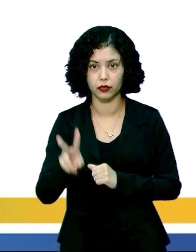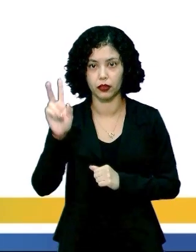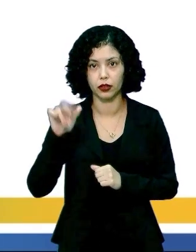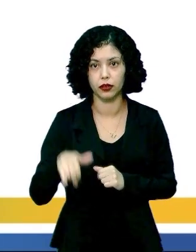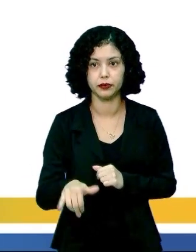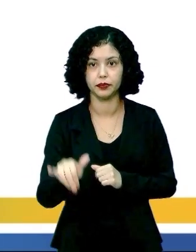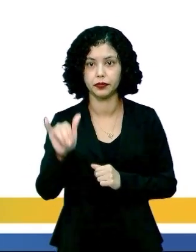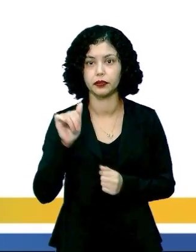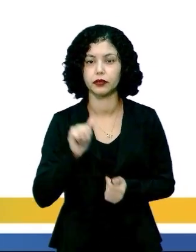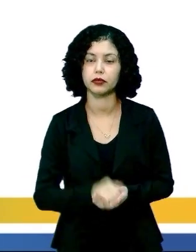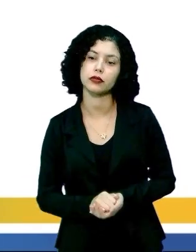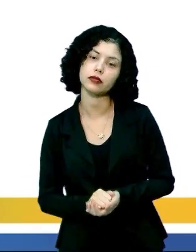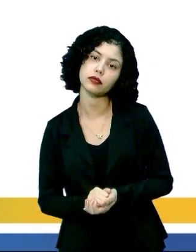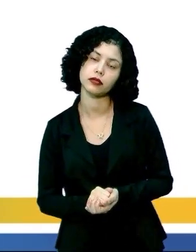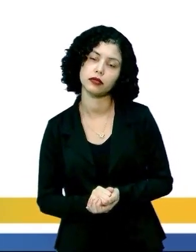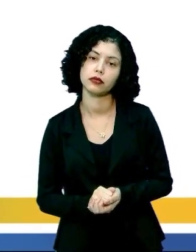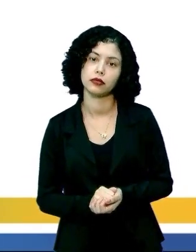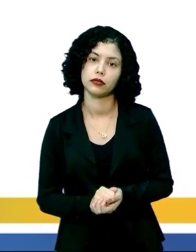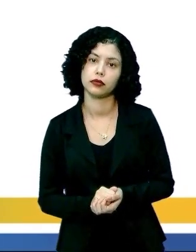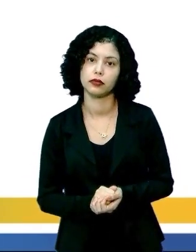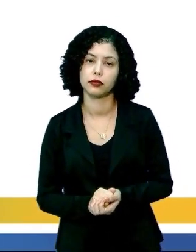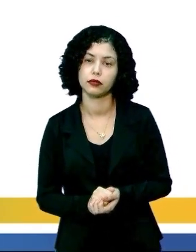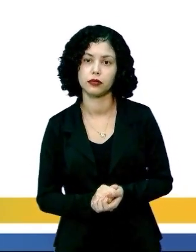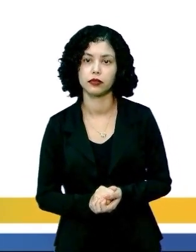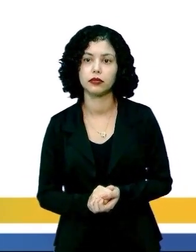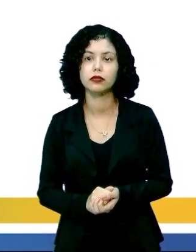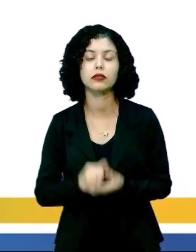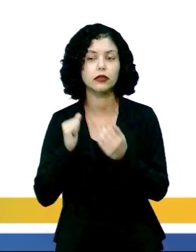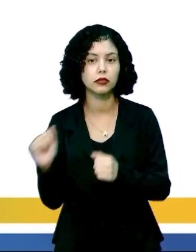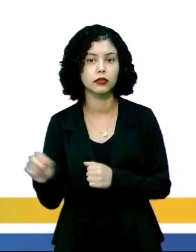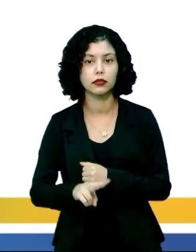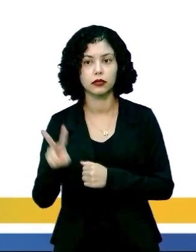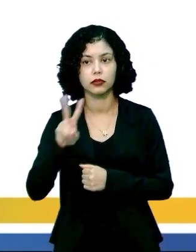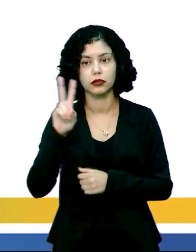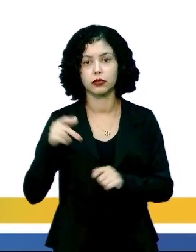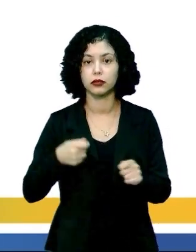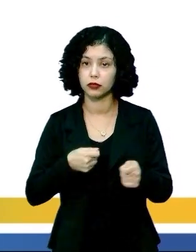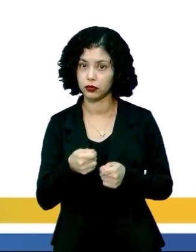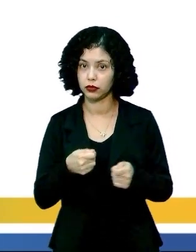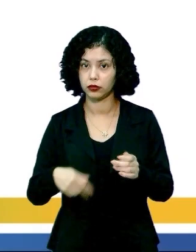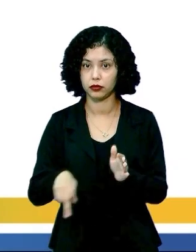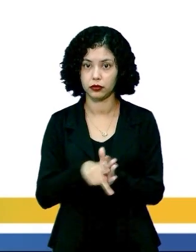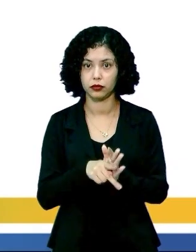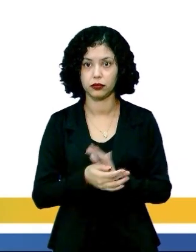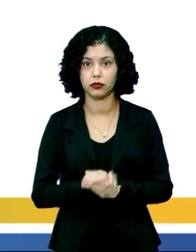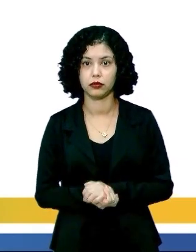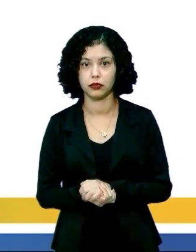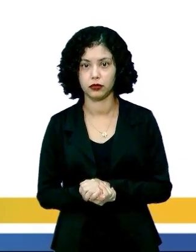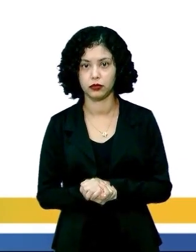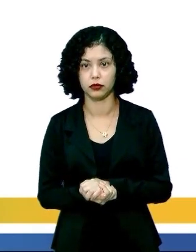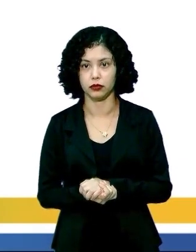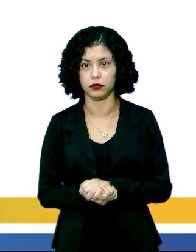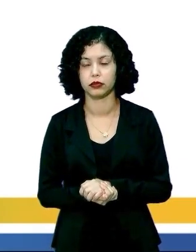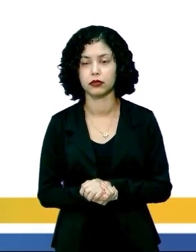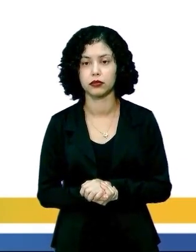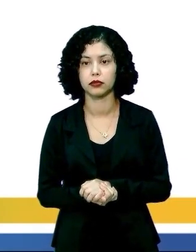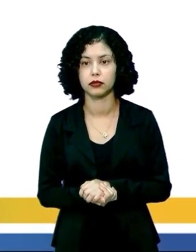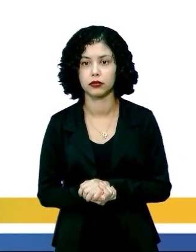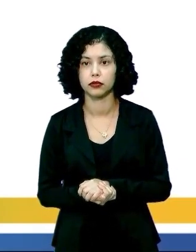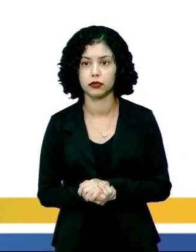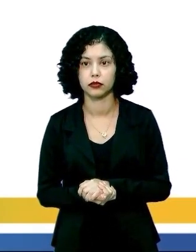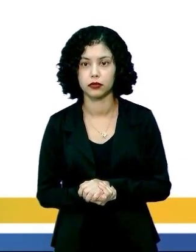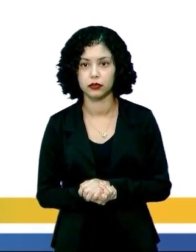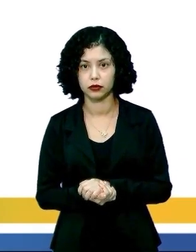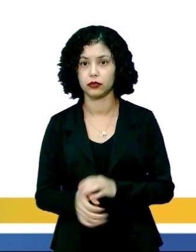intervalo, nem todos os elementos de y são correspondentes de um valor do